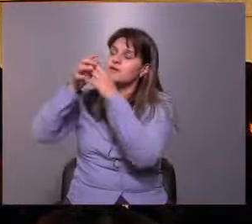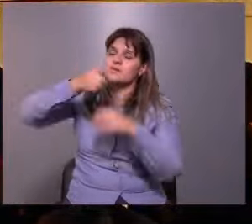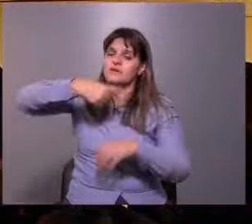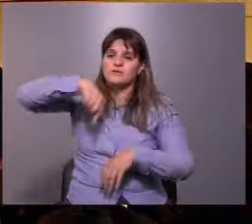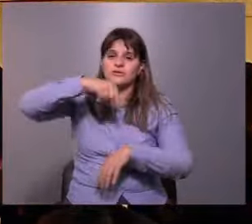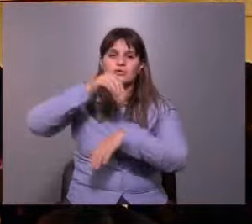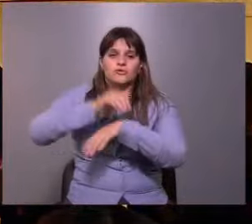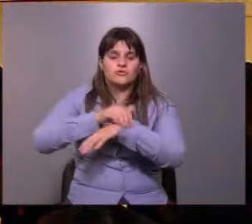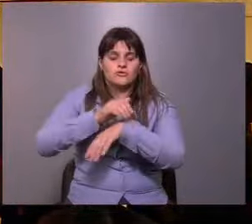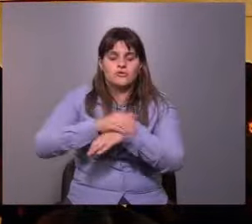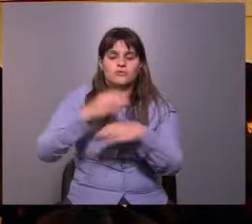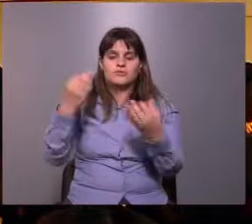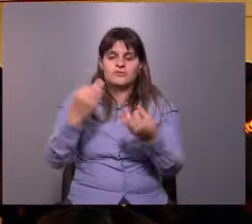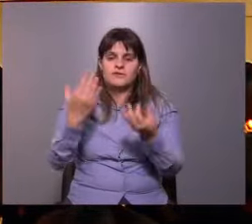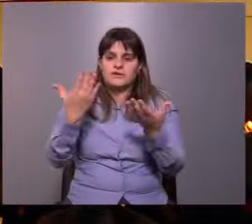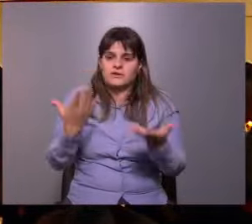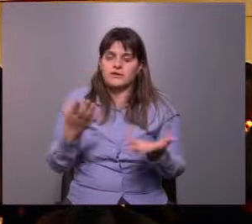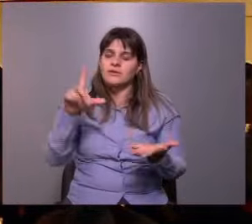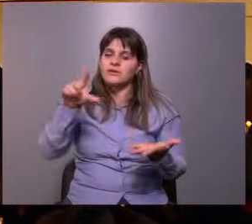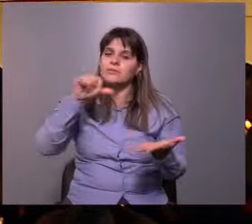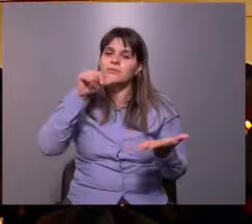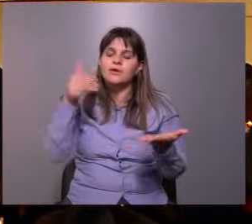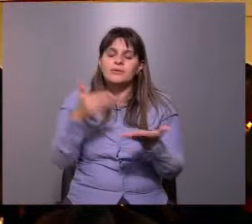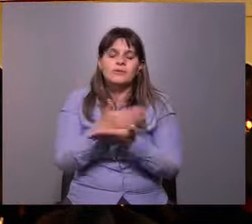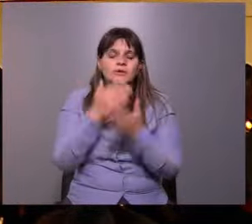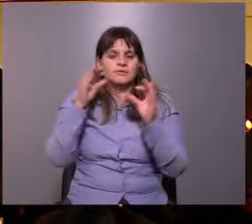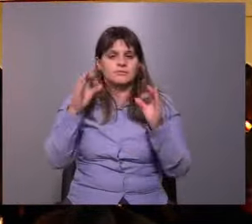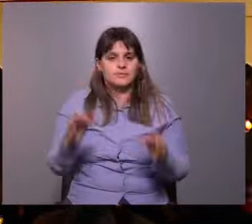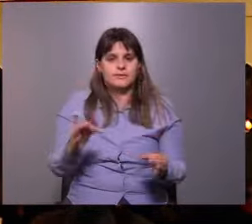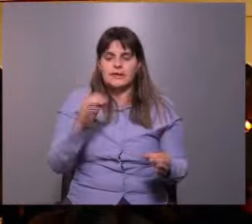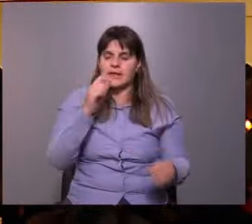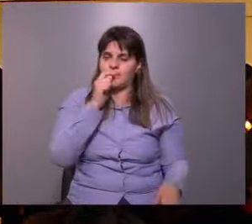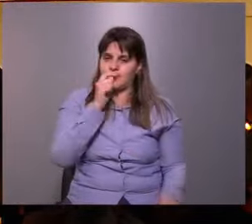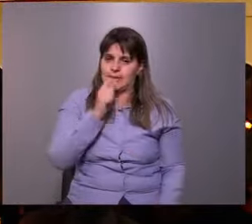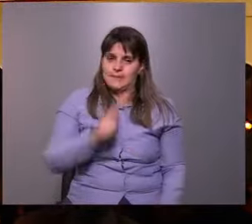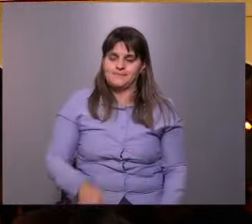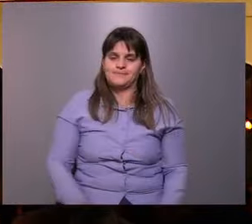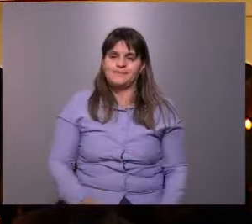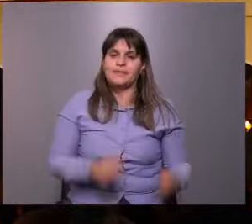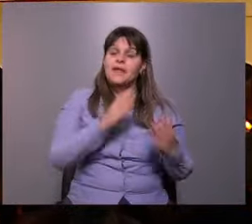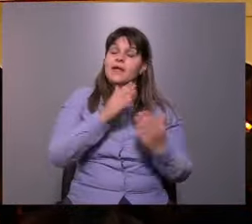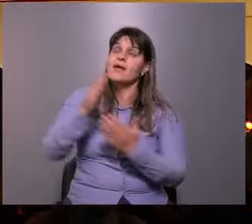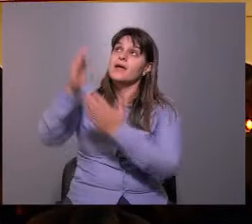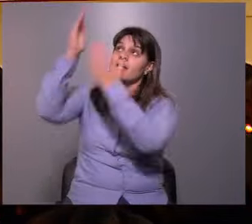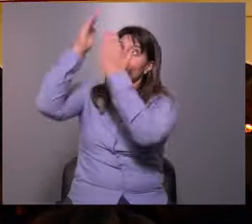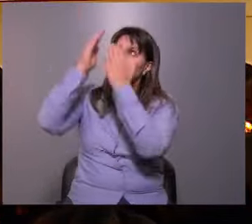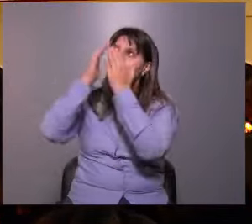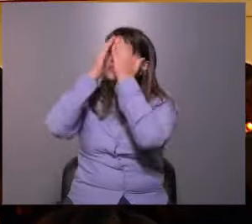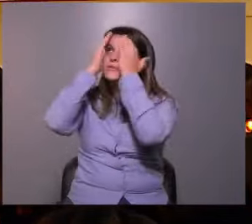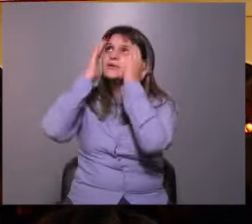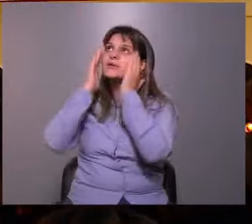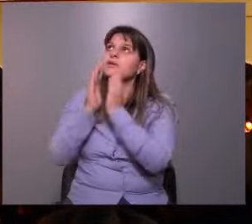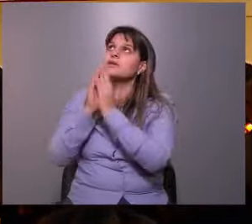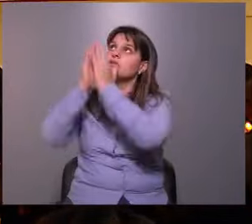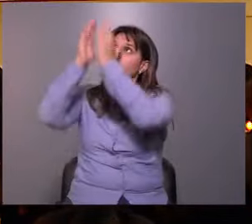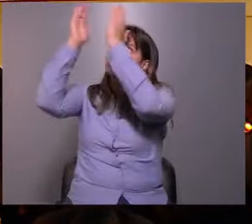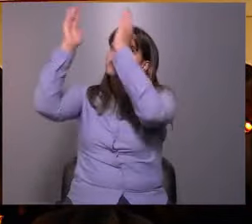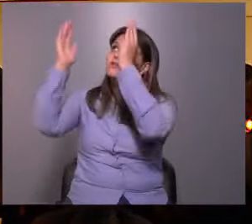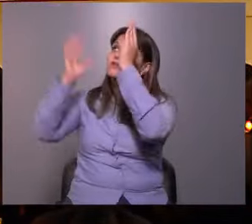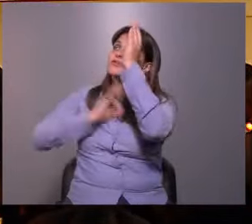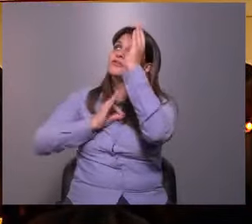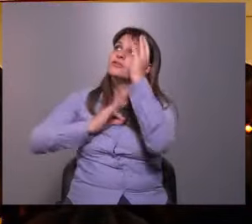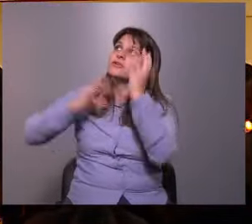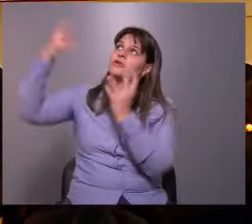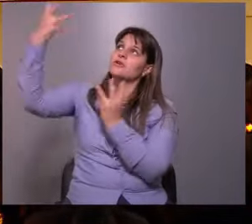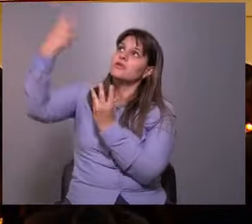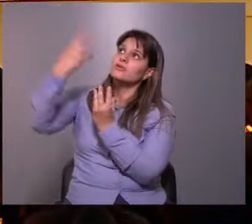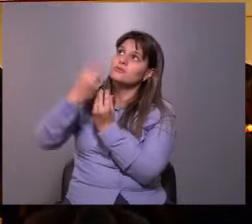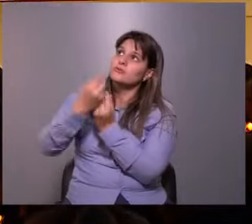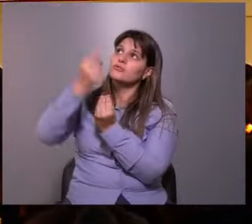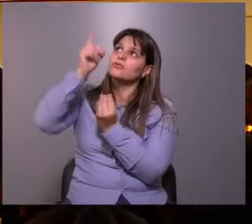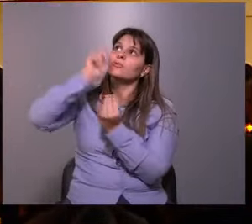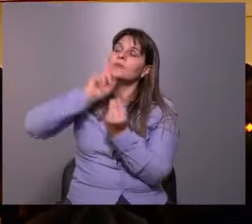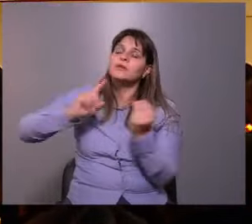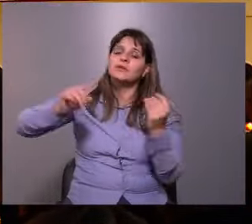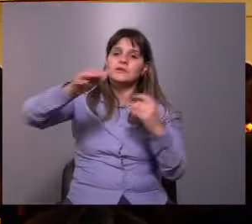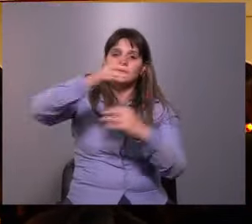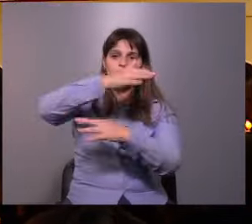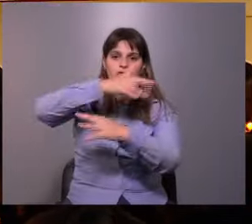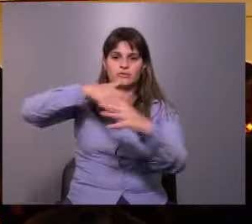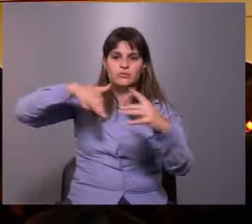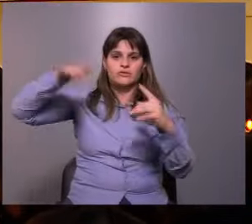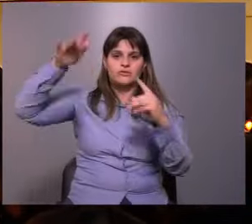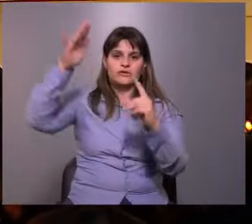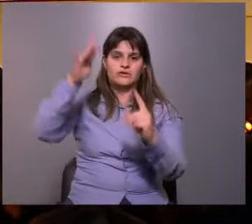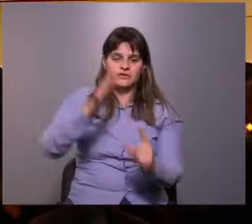Ave Maria, cheia de graça, o Senhor é convosco. Bendita sois vós entre as mulheres e bendito é o fruto do